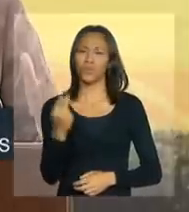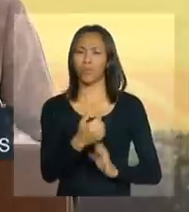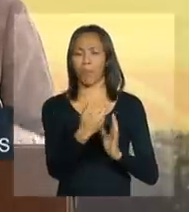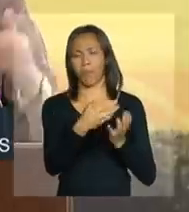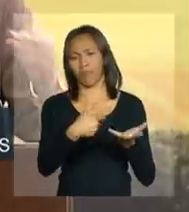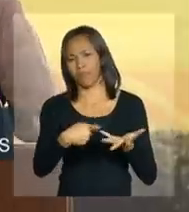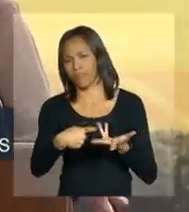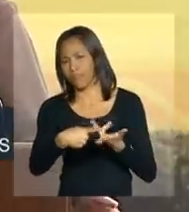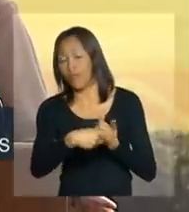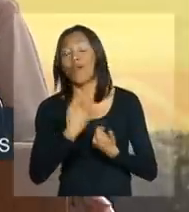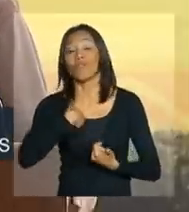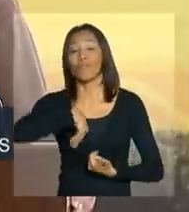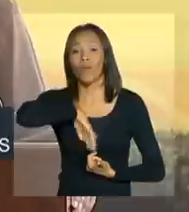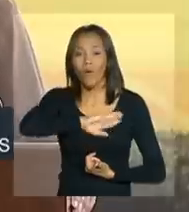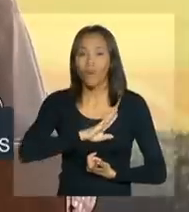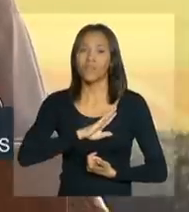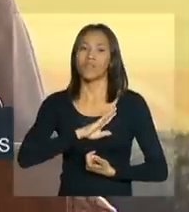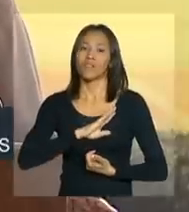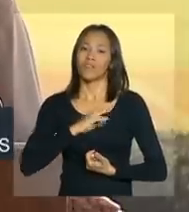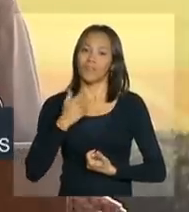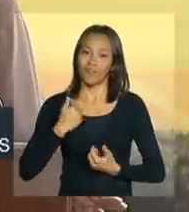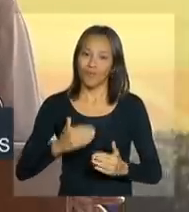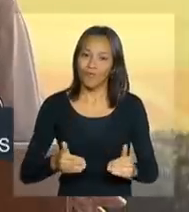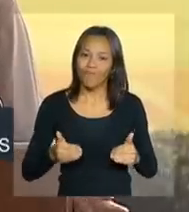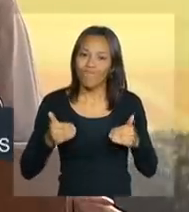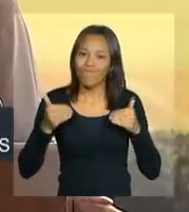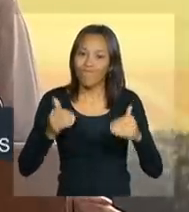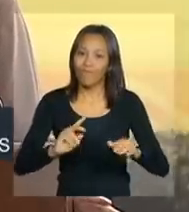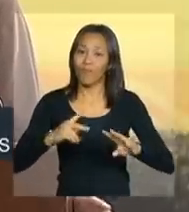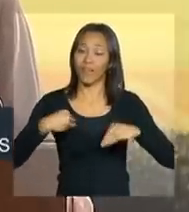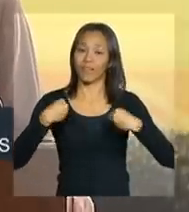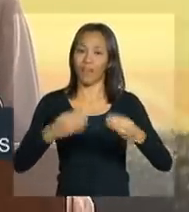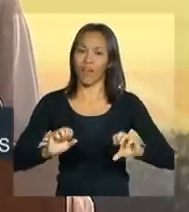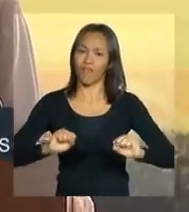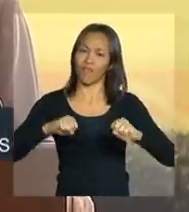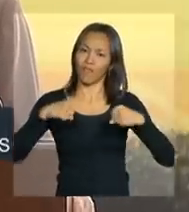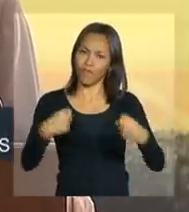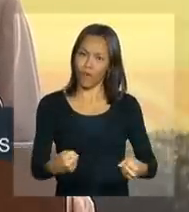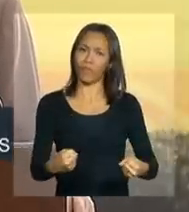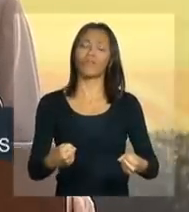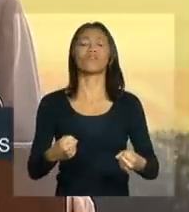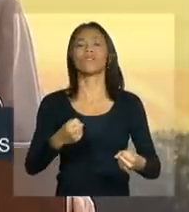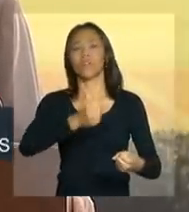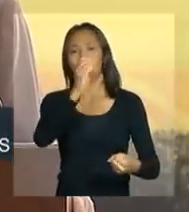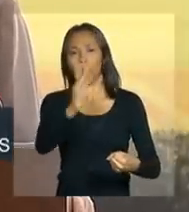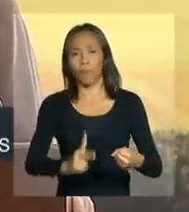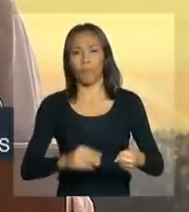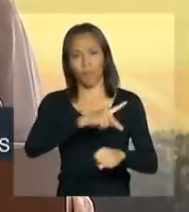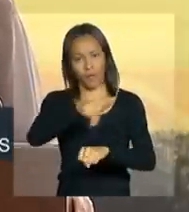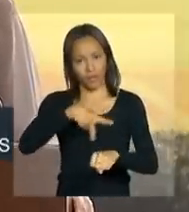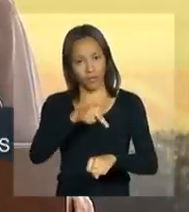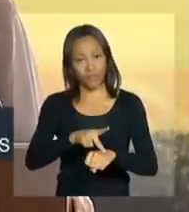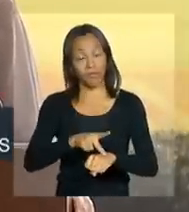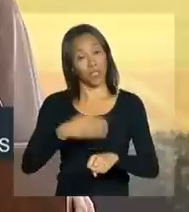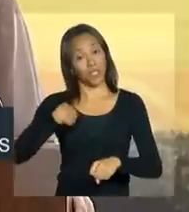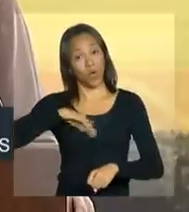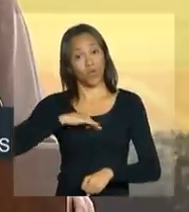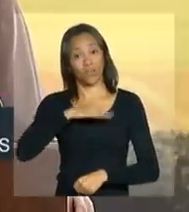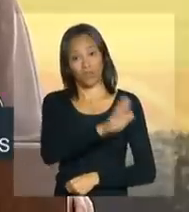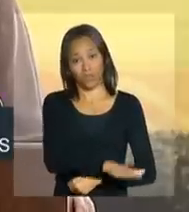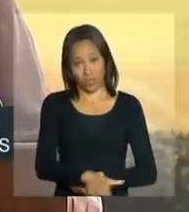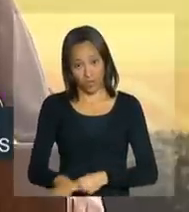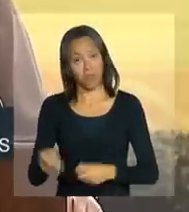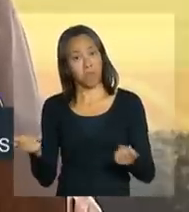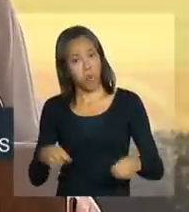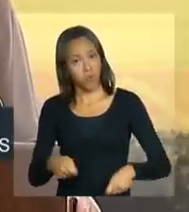nós estamos dando passos para fortalecer um Brasil onde nossas crianças possam crescer